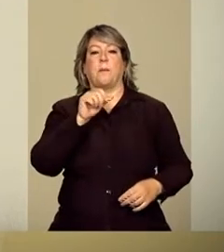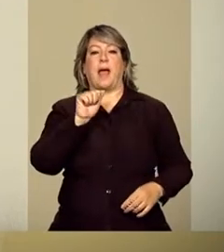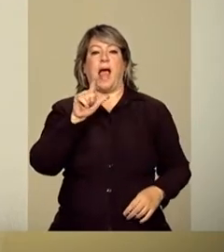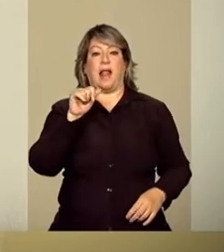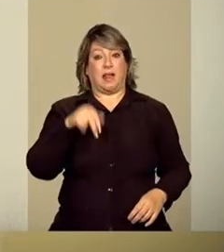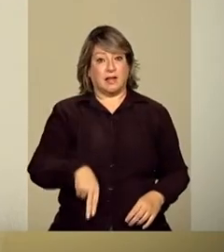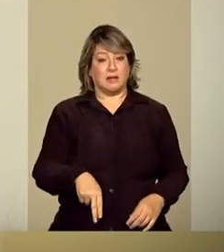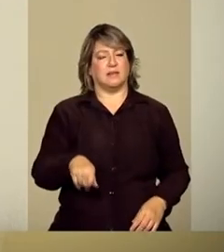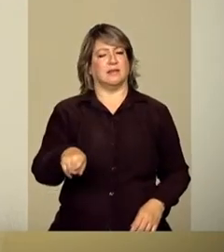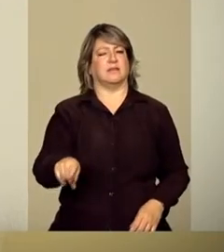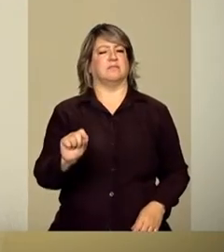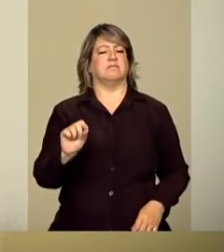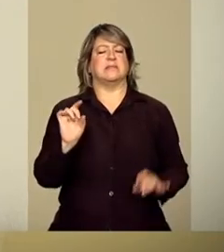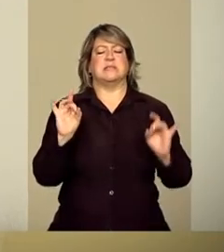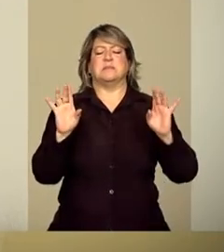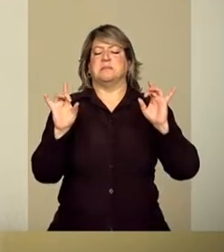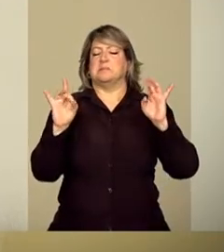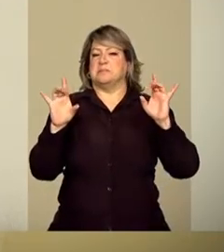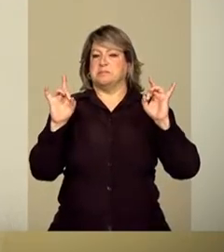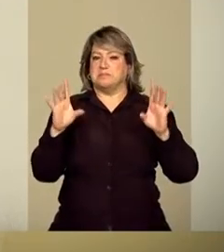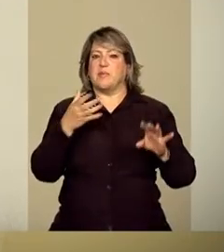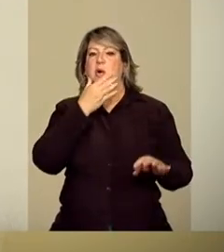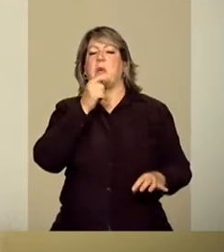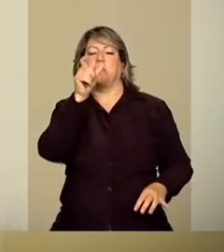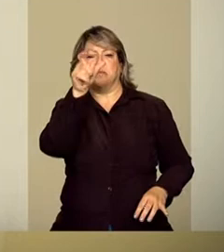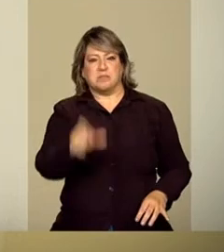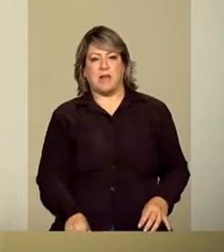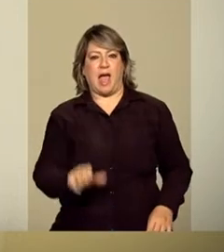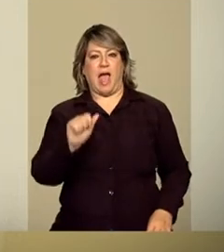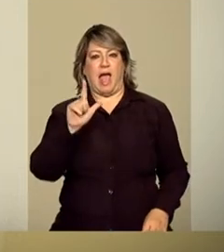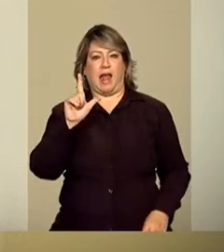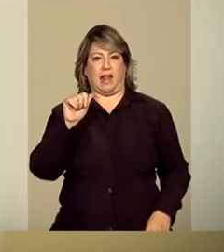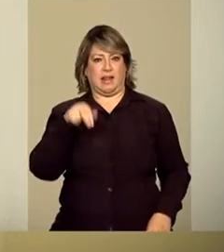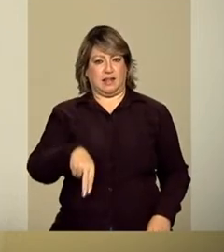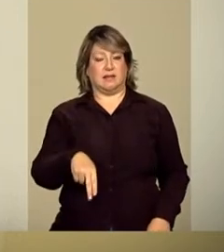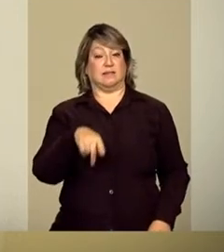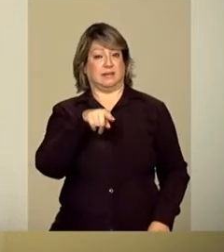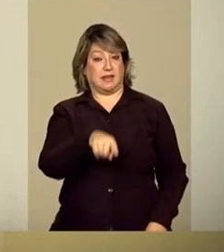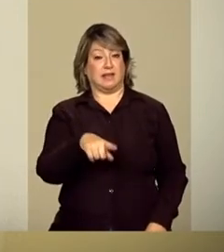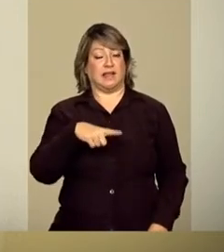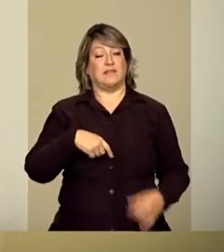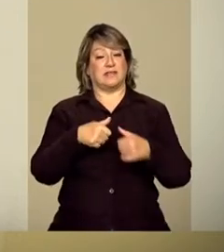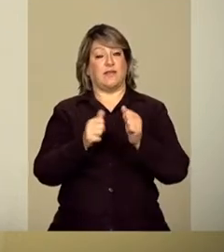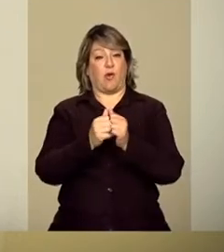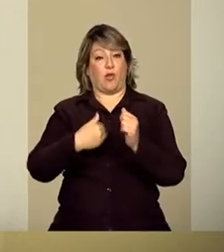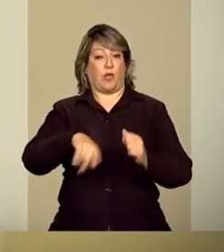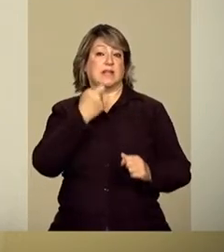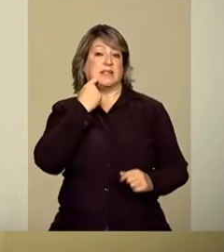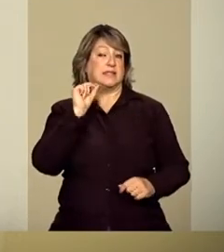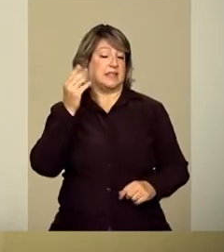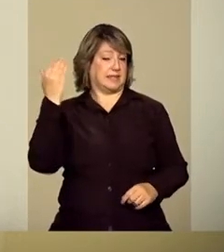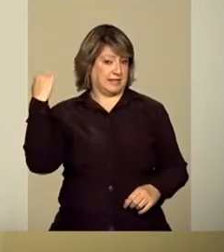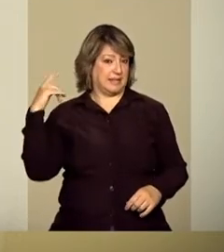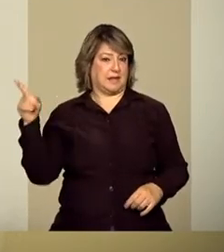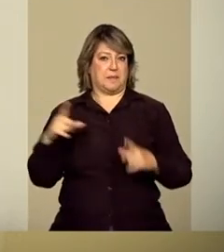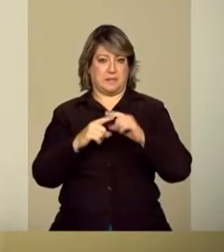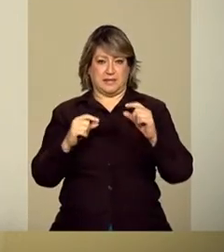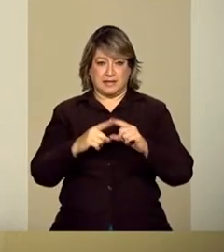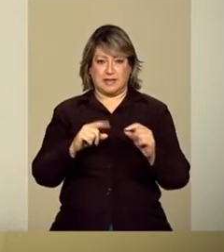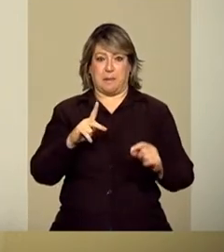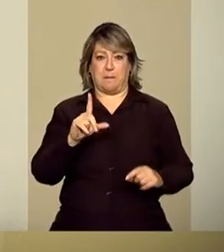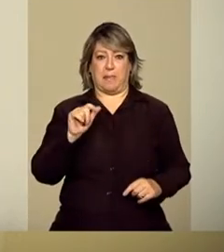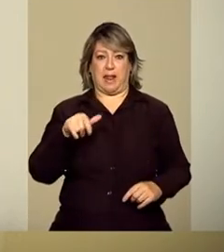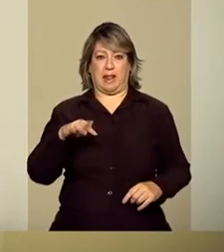Fonteles, uma jovem estrela do nosso atletismo paralímpico que esteve conosco lá no Planalto na sexta-feira. O